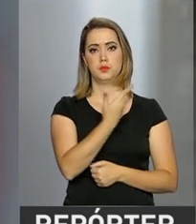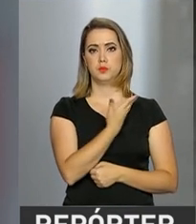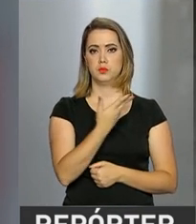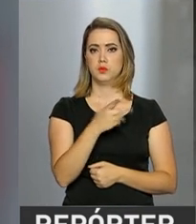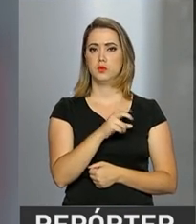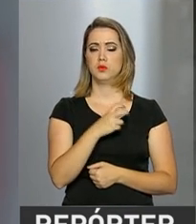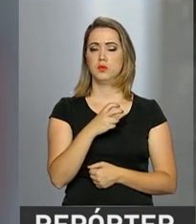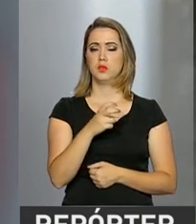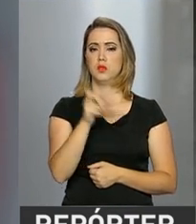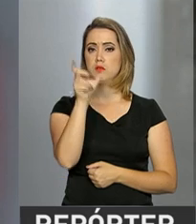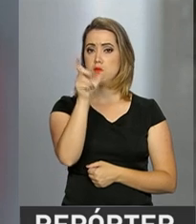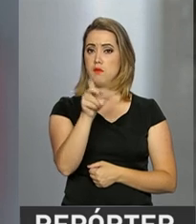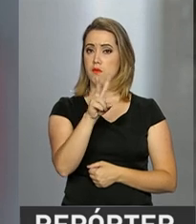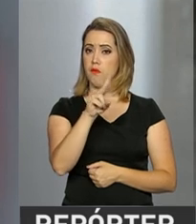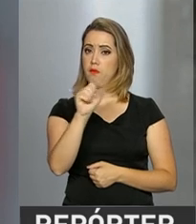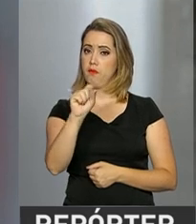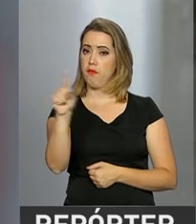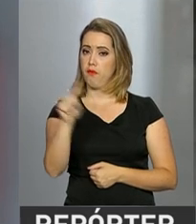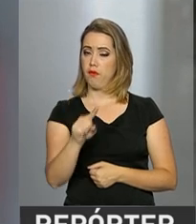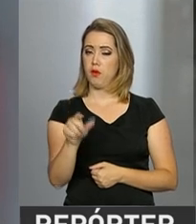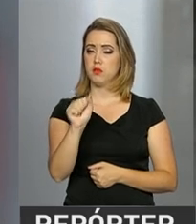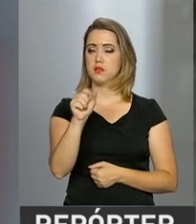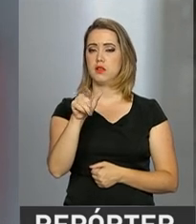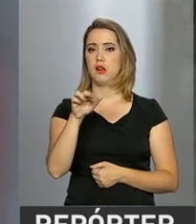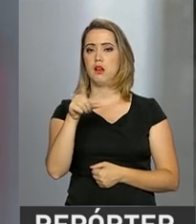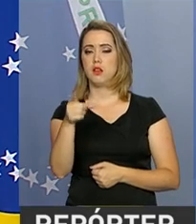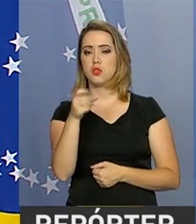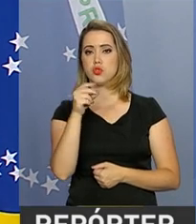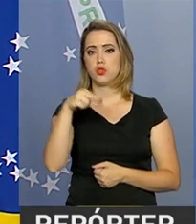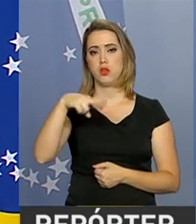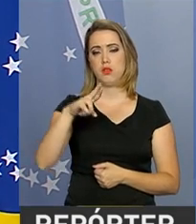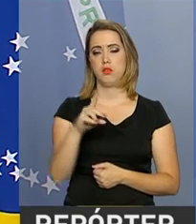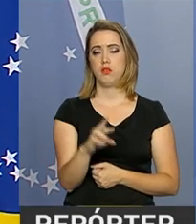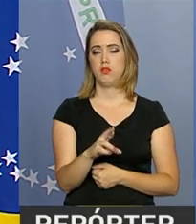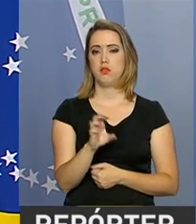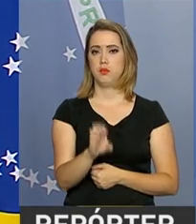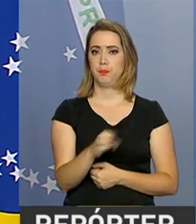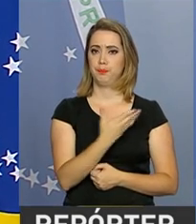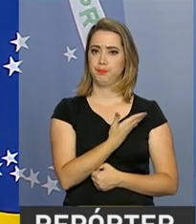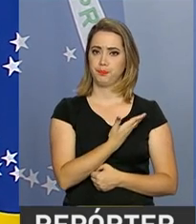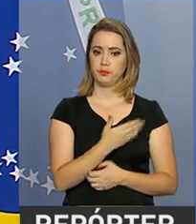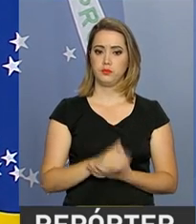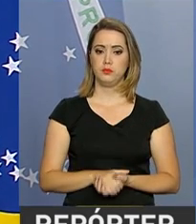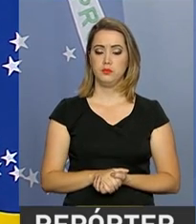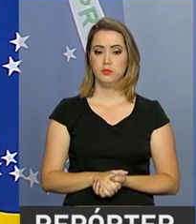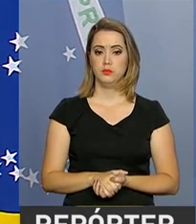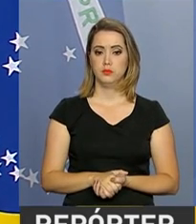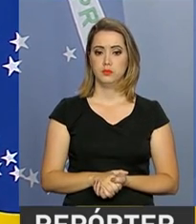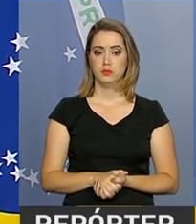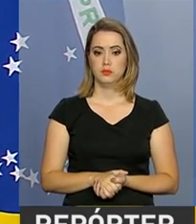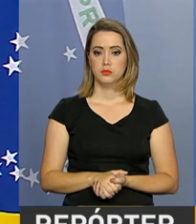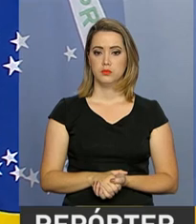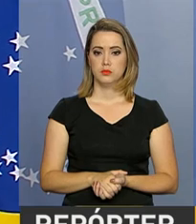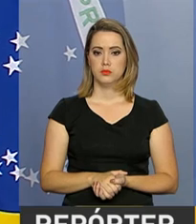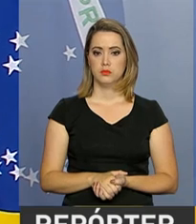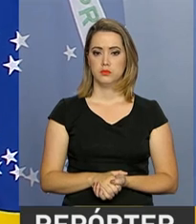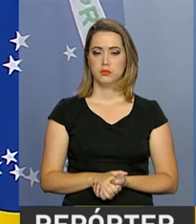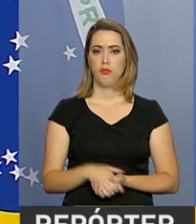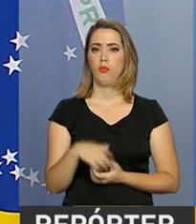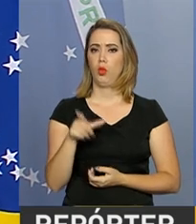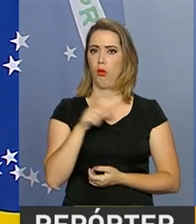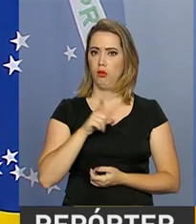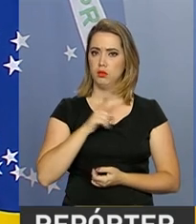pronunciamento do porta-voz Alexandre parola haverá intensa troca de